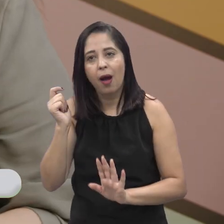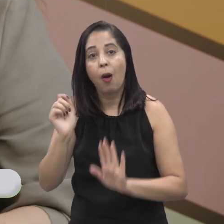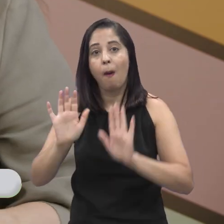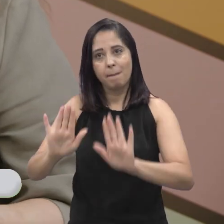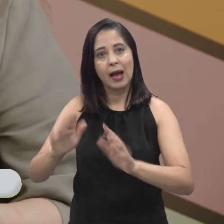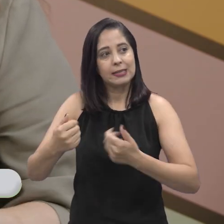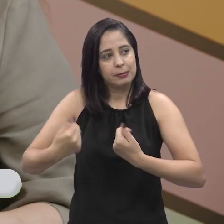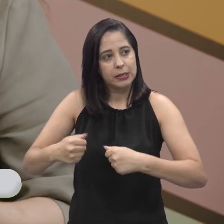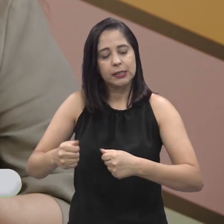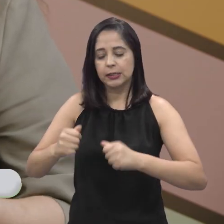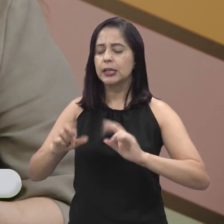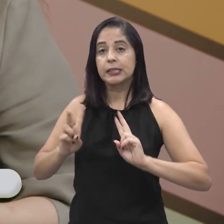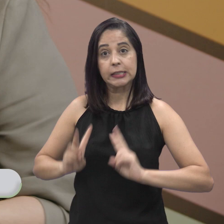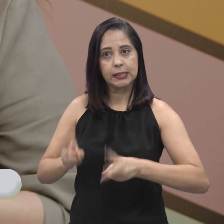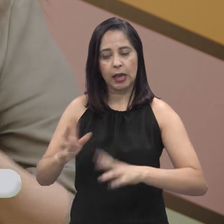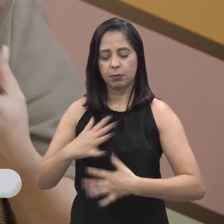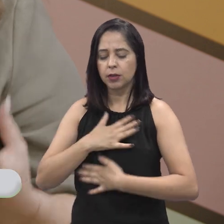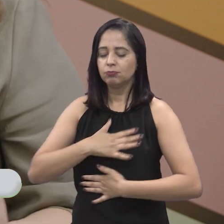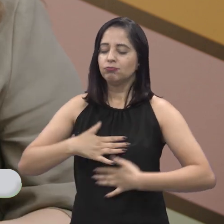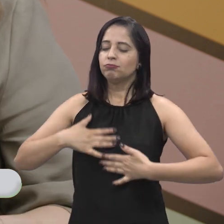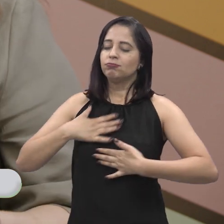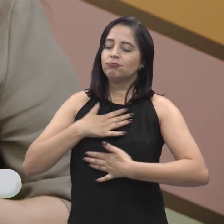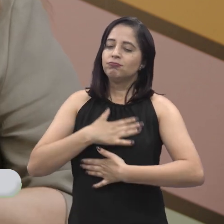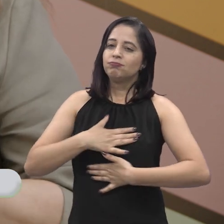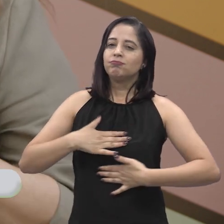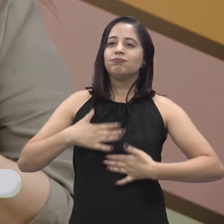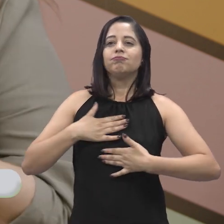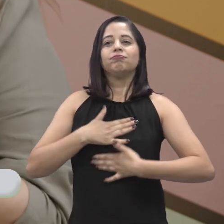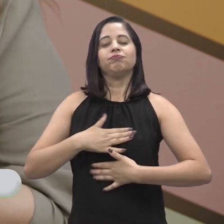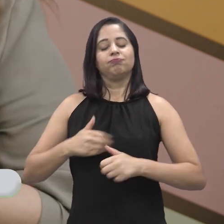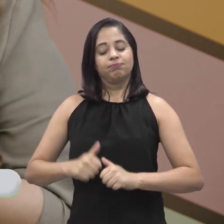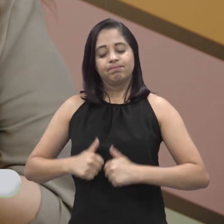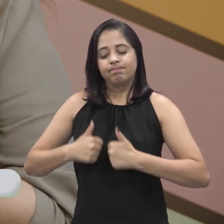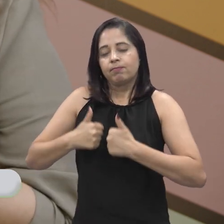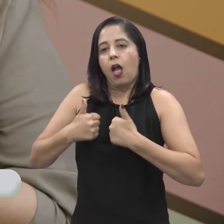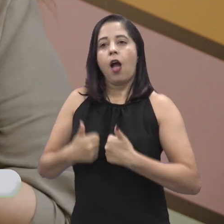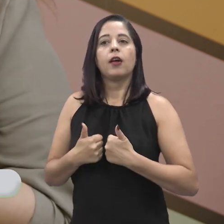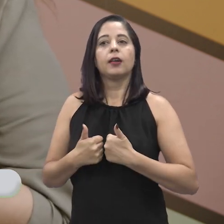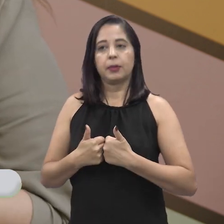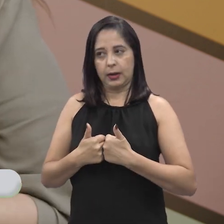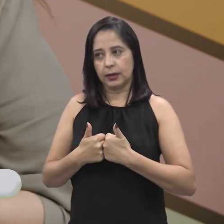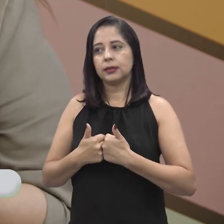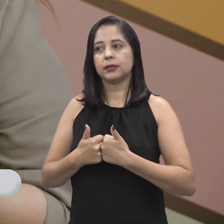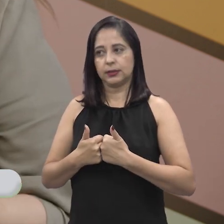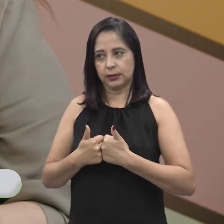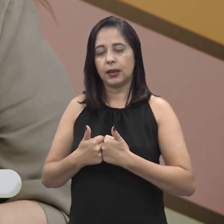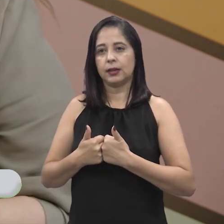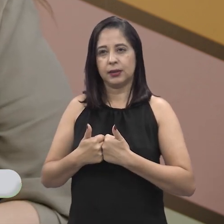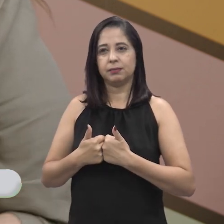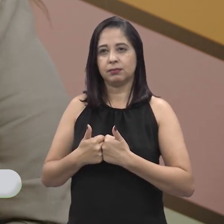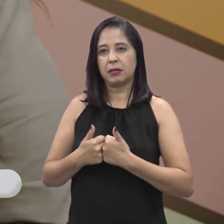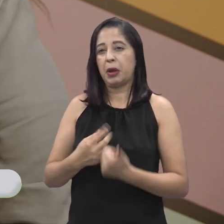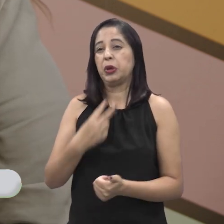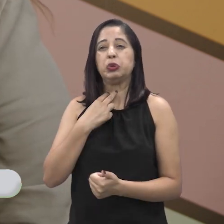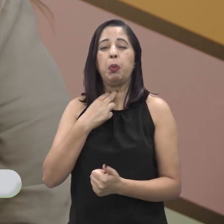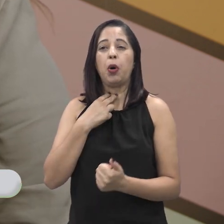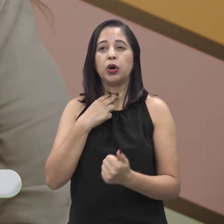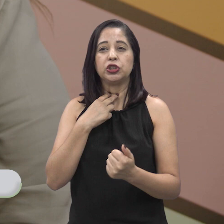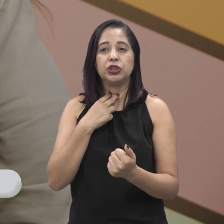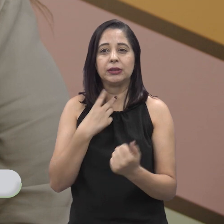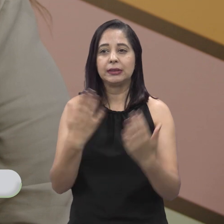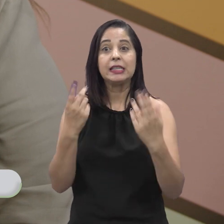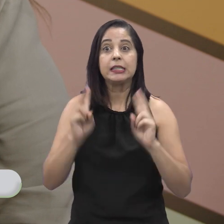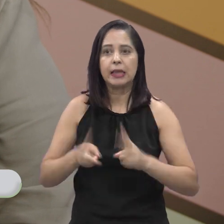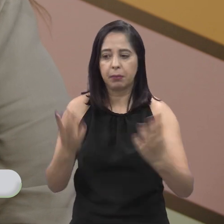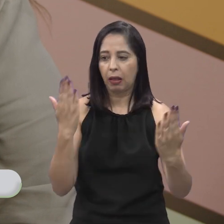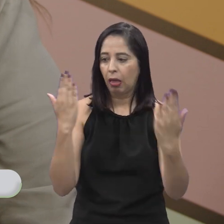nesses dias não sejam dias ali de muita alegria, mas que eu não também seja arrastada por essa comparação